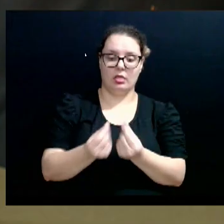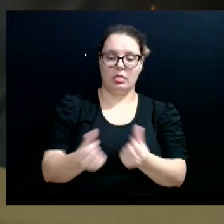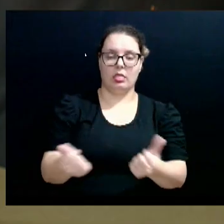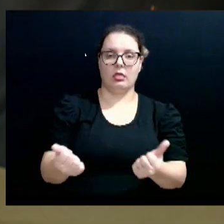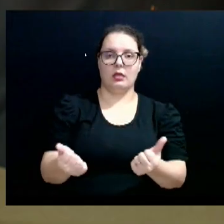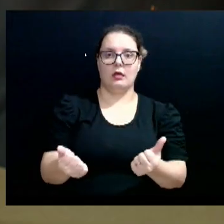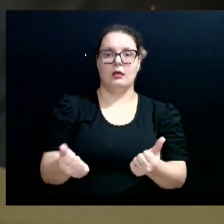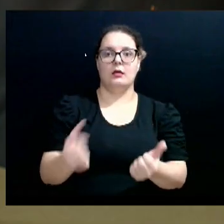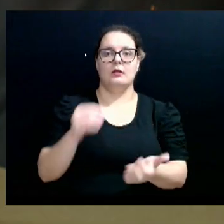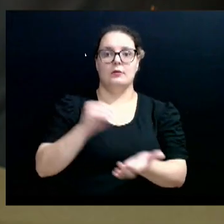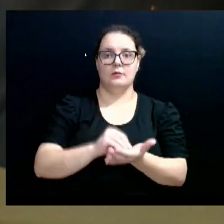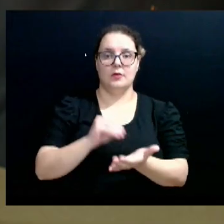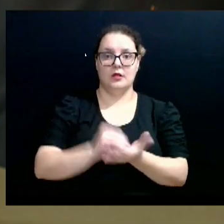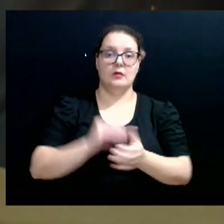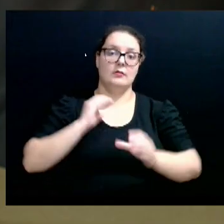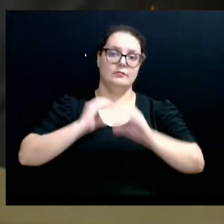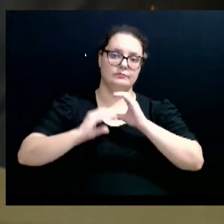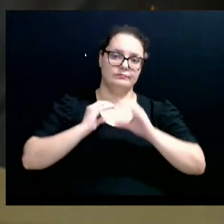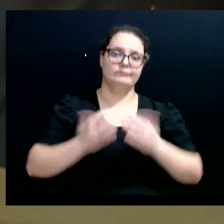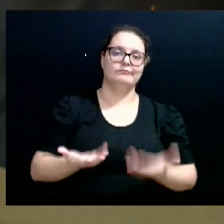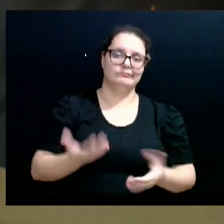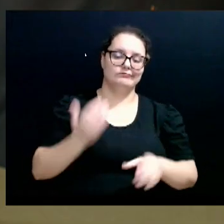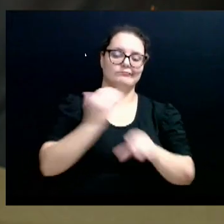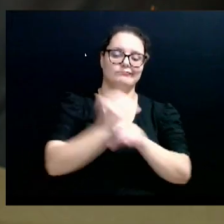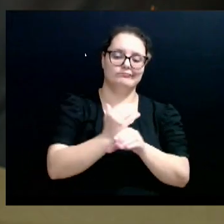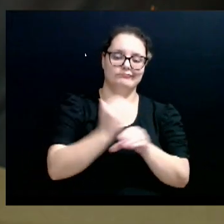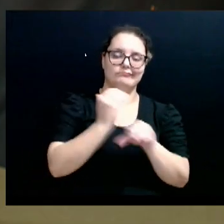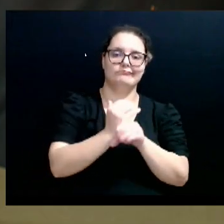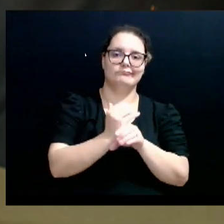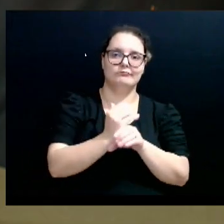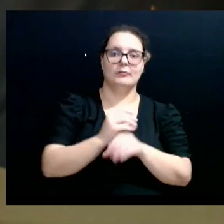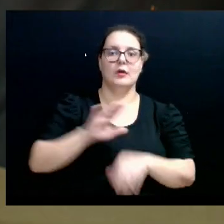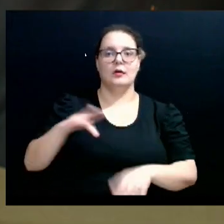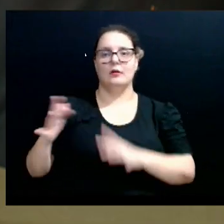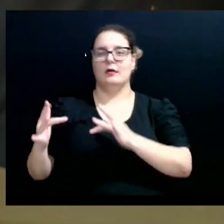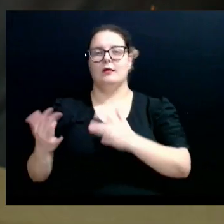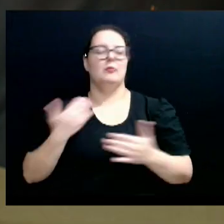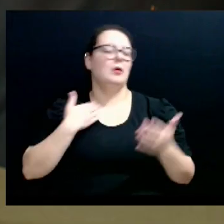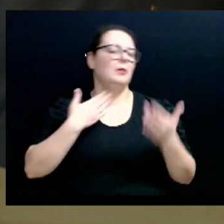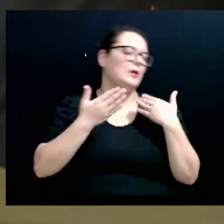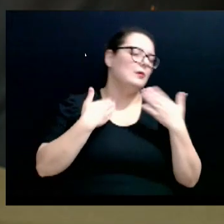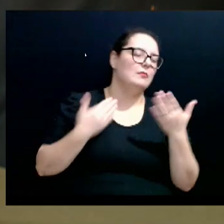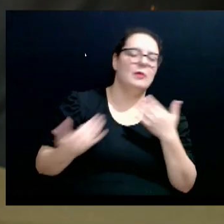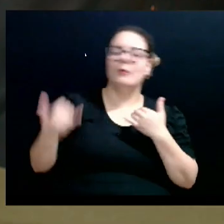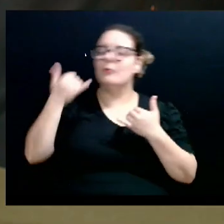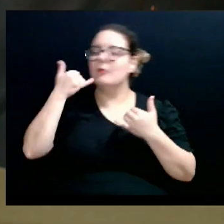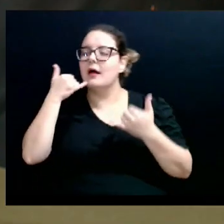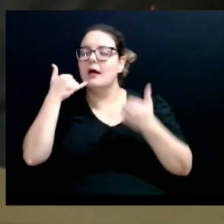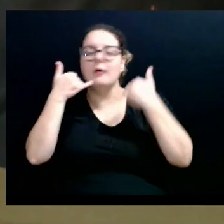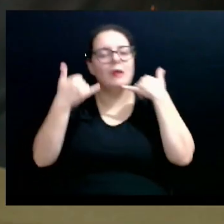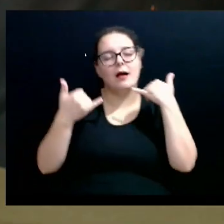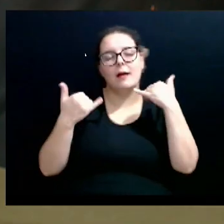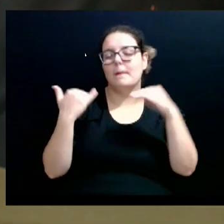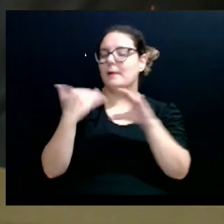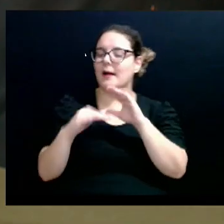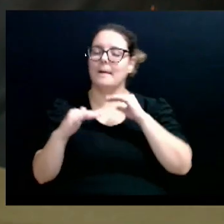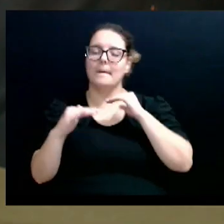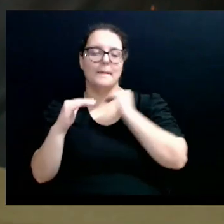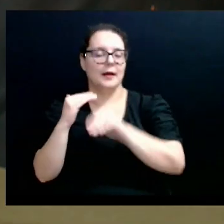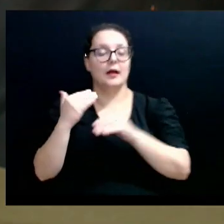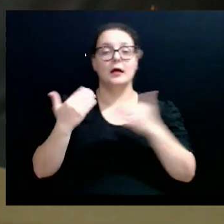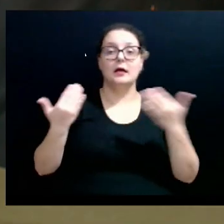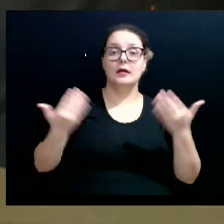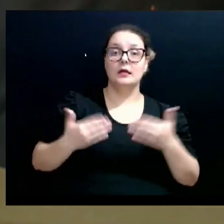de comunicação, né? Quando eram namorados, conversavam, se ligavam, mandavam mensagens, e agora que vivem